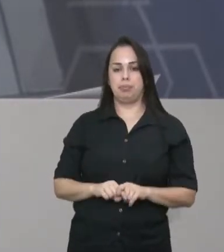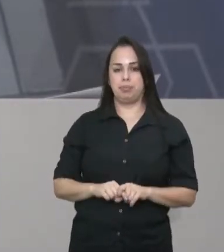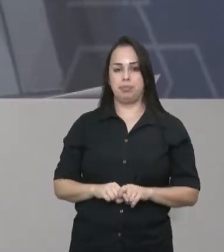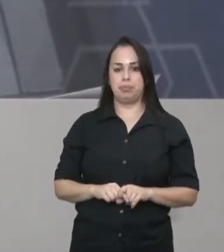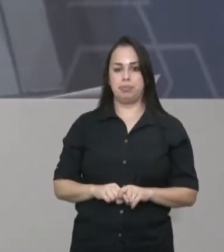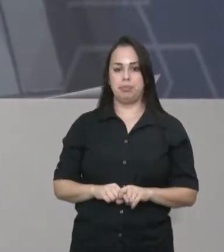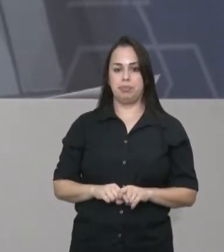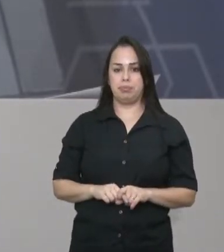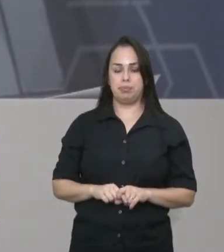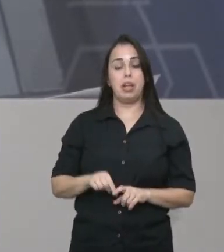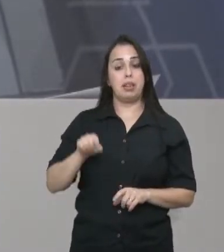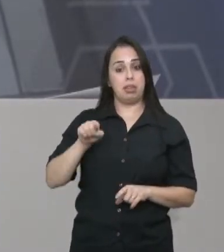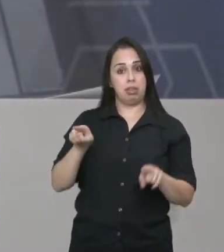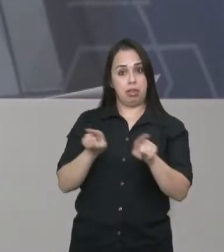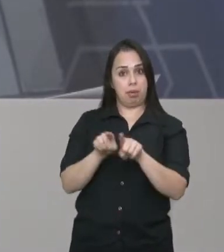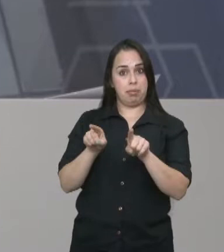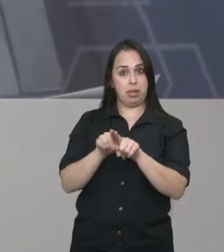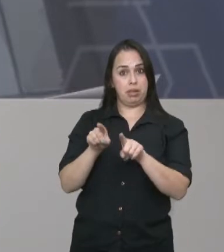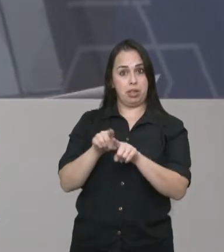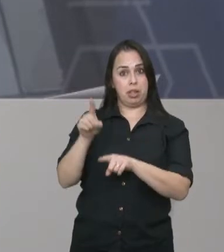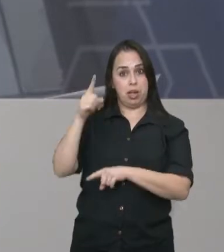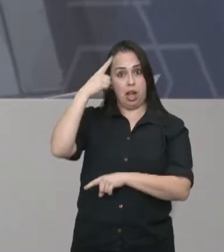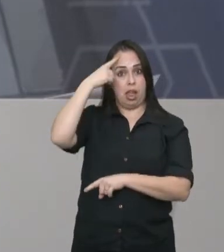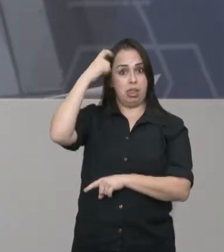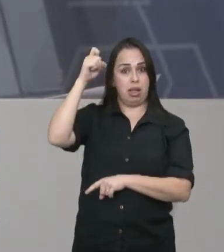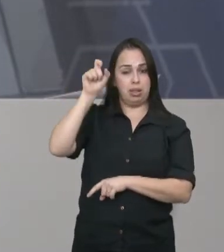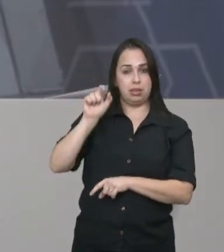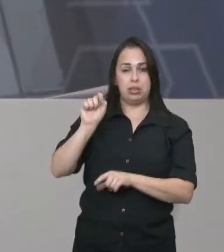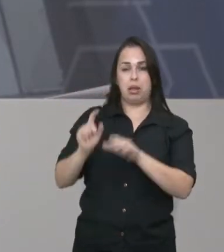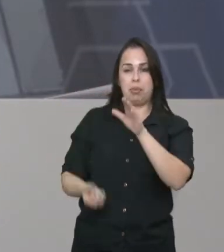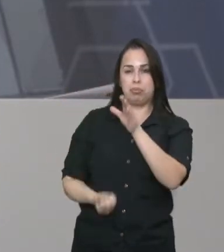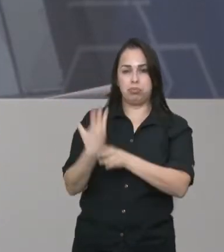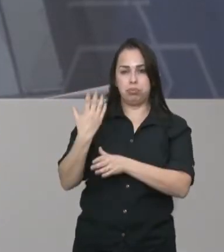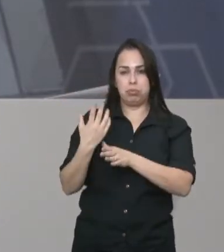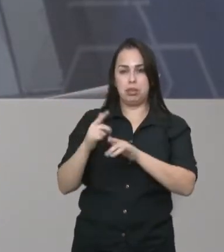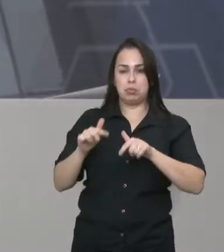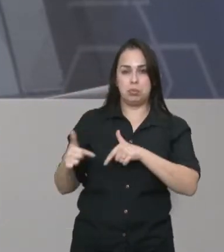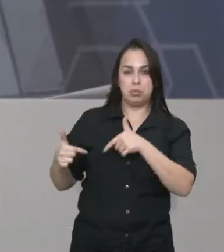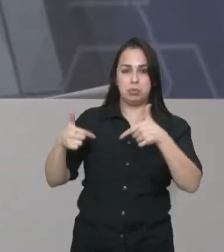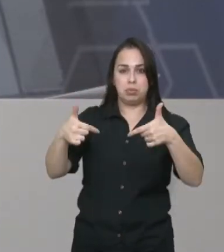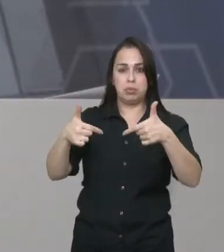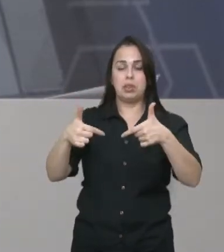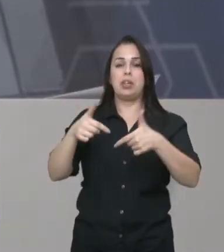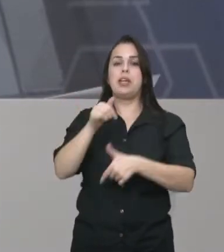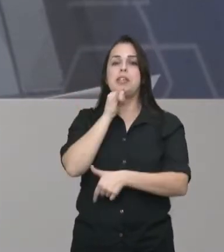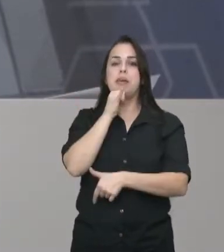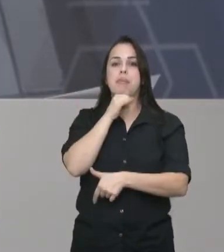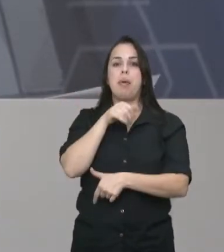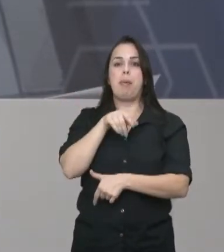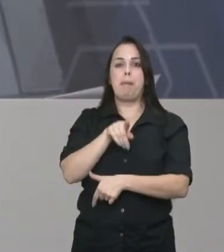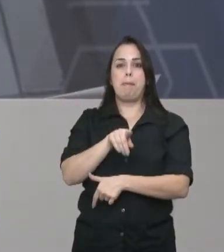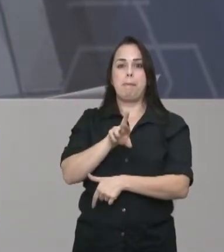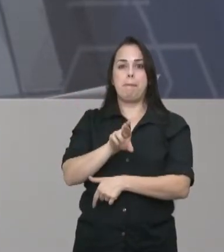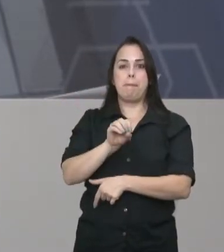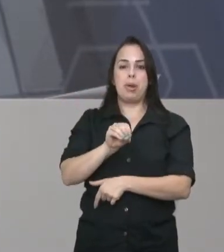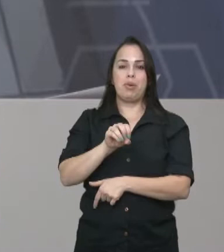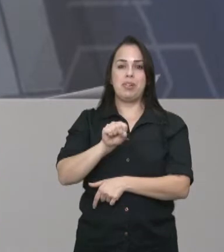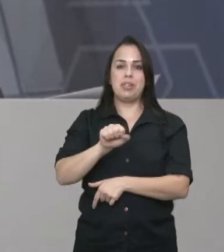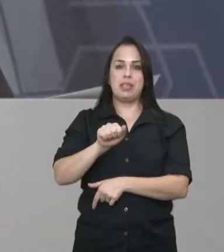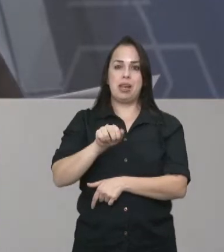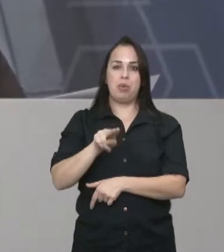da idealização da implementação de iniciativas como ProSaúde, Telesaúde no